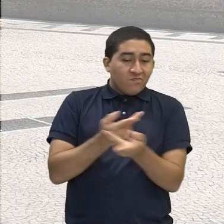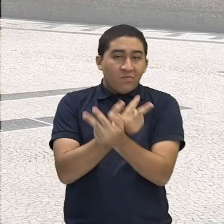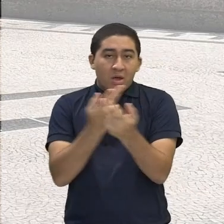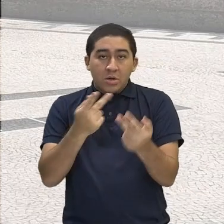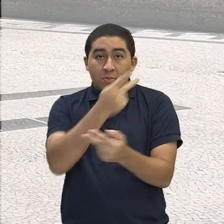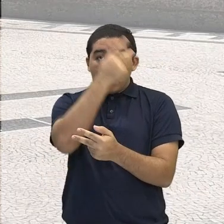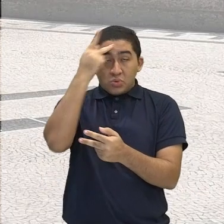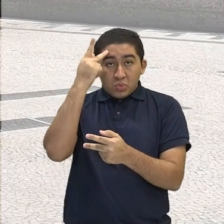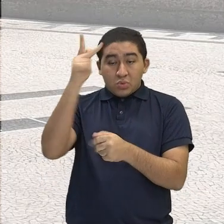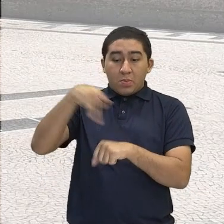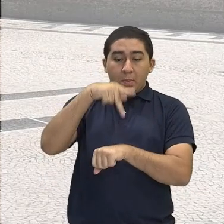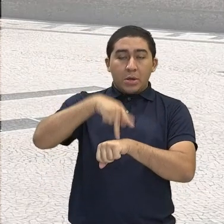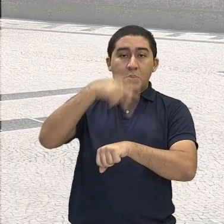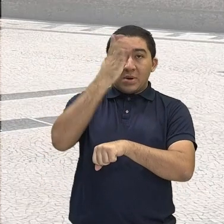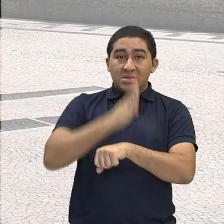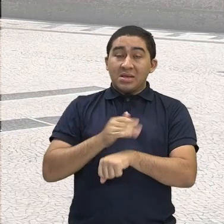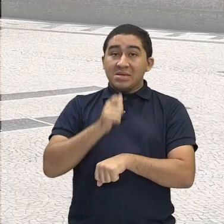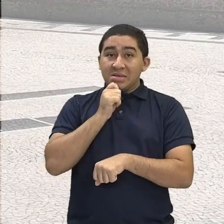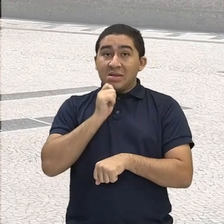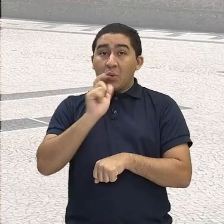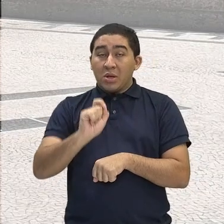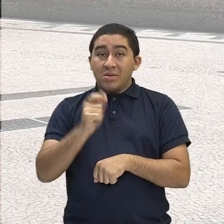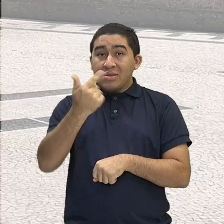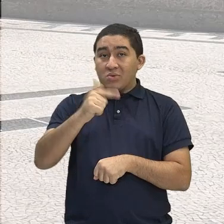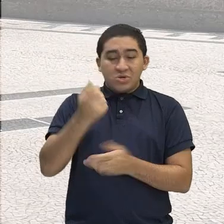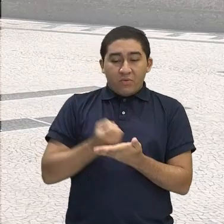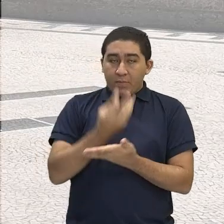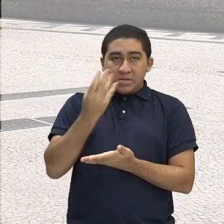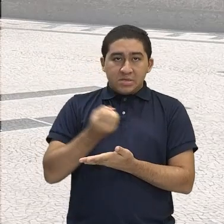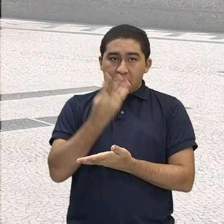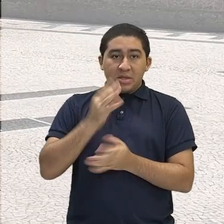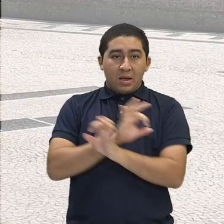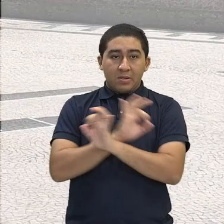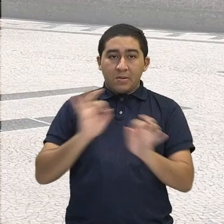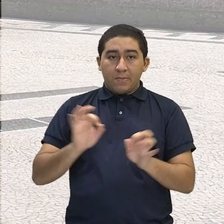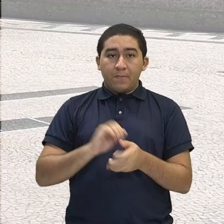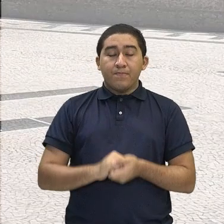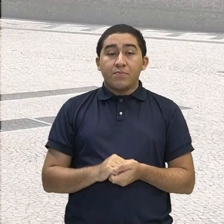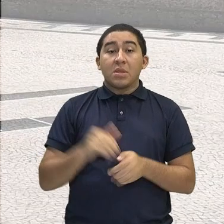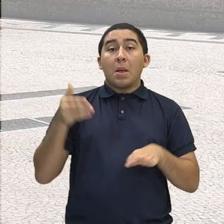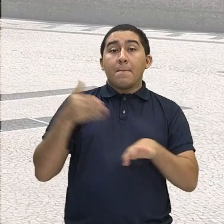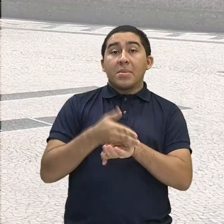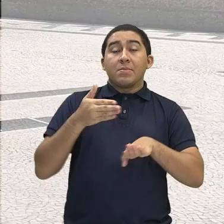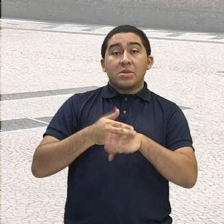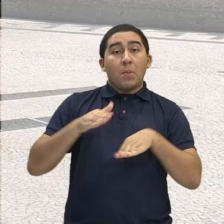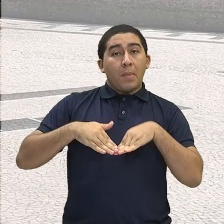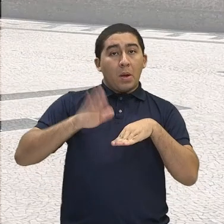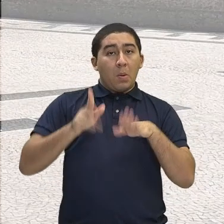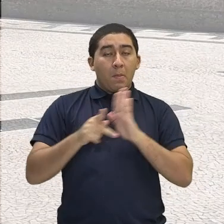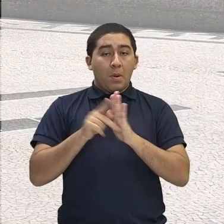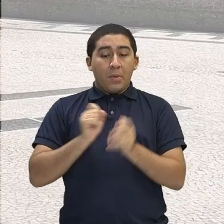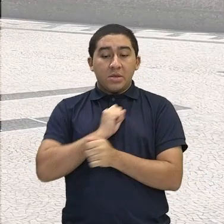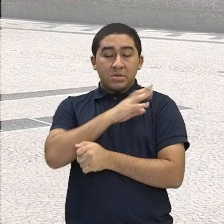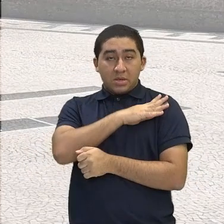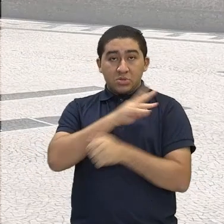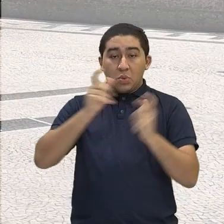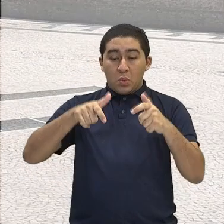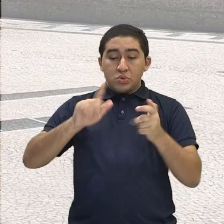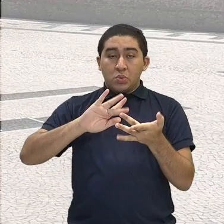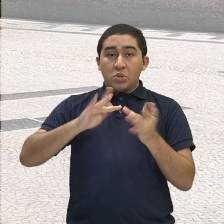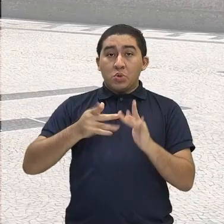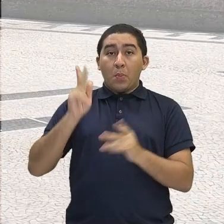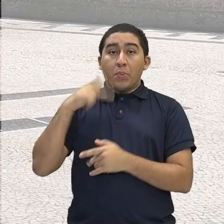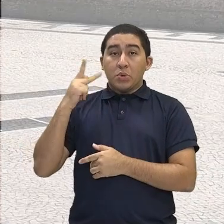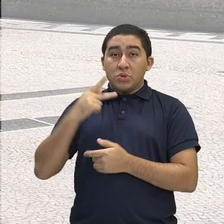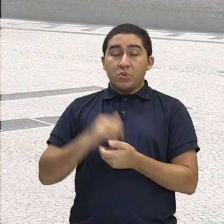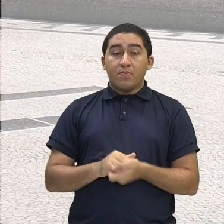ainda eram analfabetas. Continuando, maior participação do Exército na política. O fim